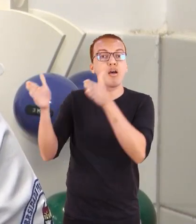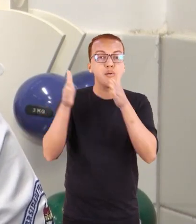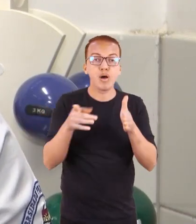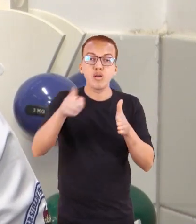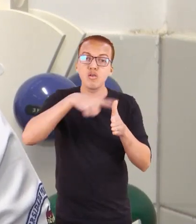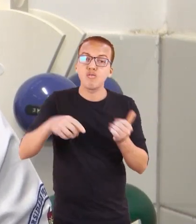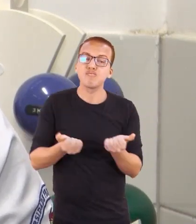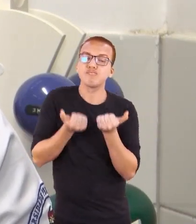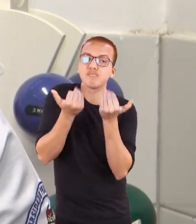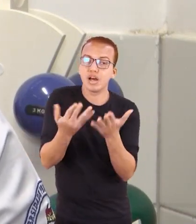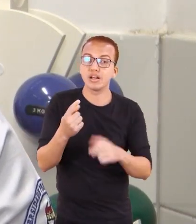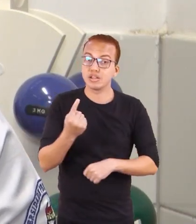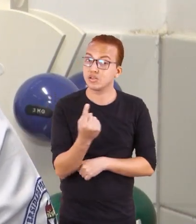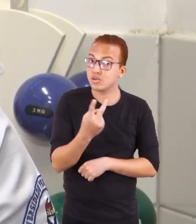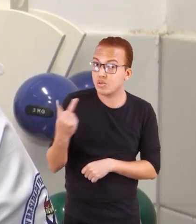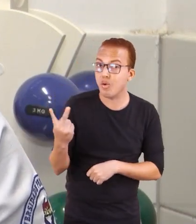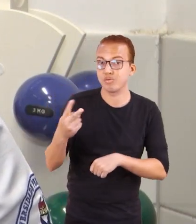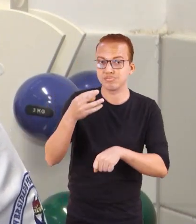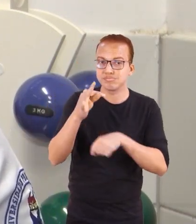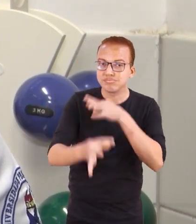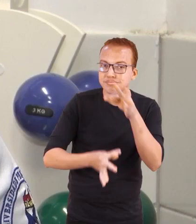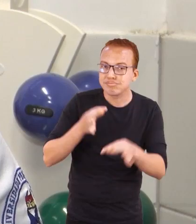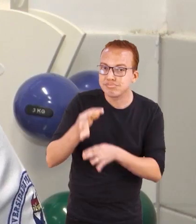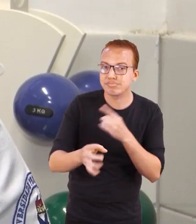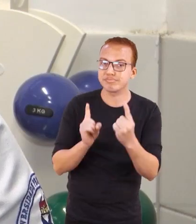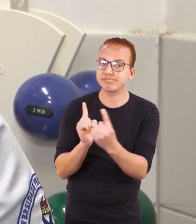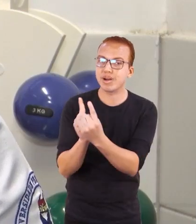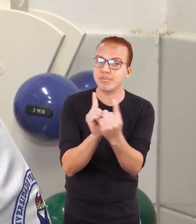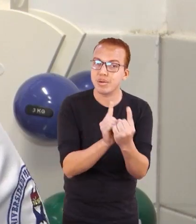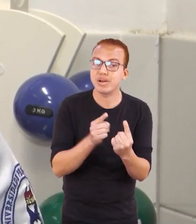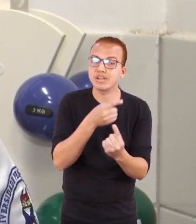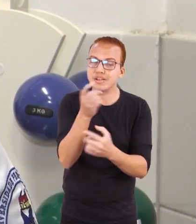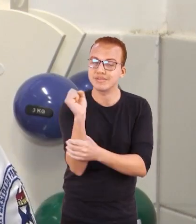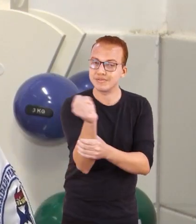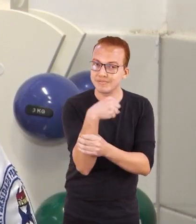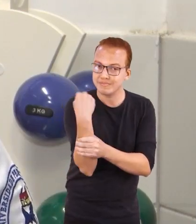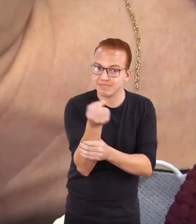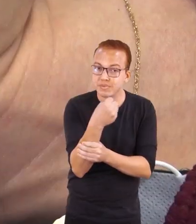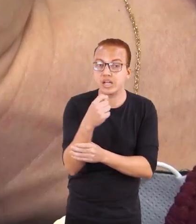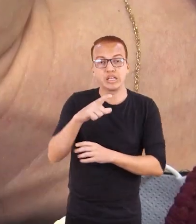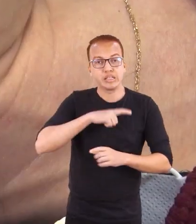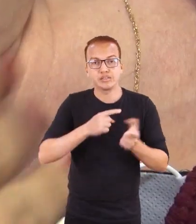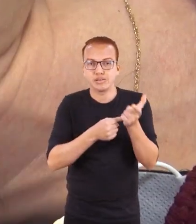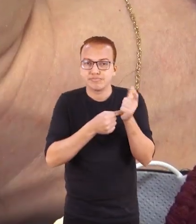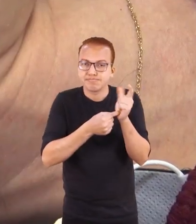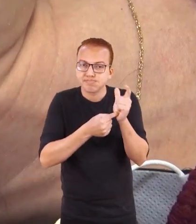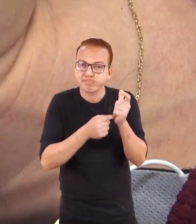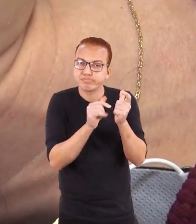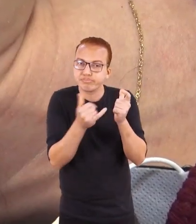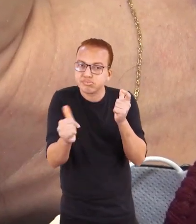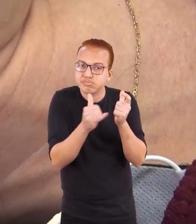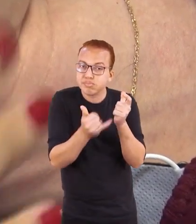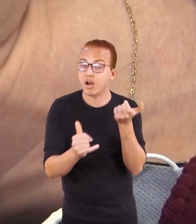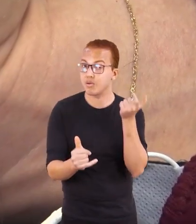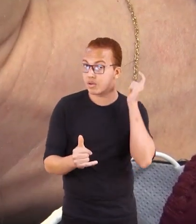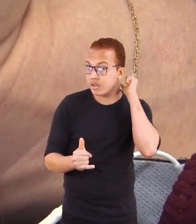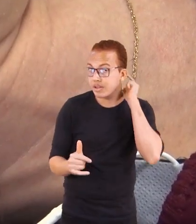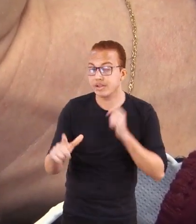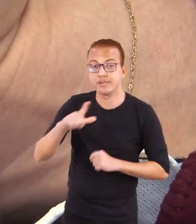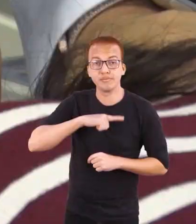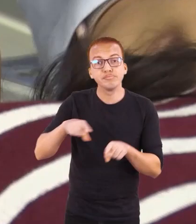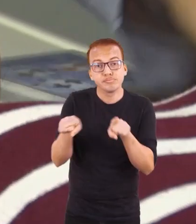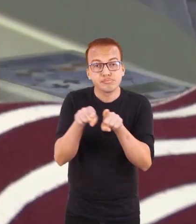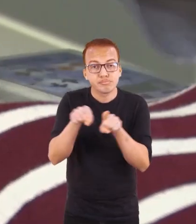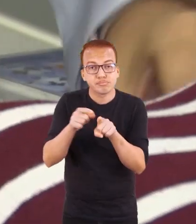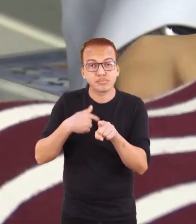gente fornece 12 sessões de atendimento fisioterapêutico, no qual tem a aplicação da eletroestimulação